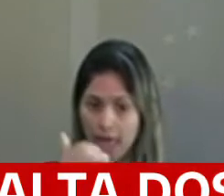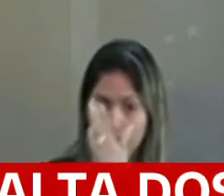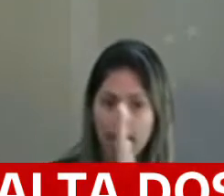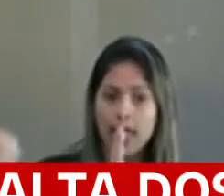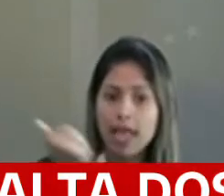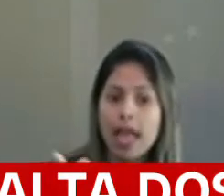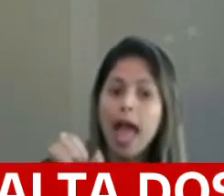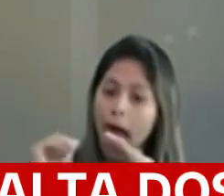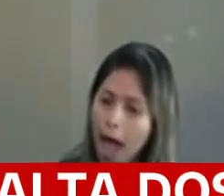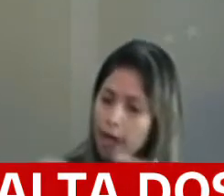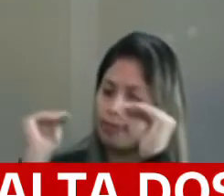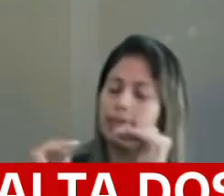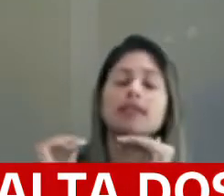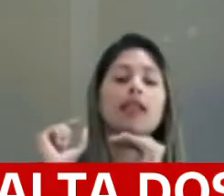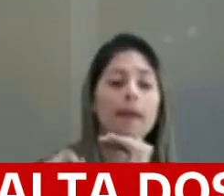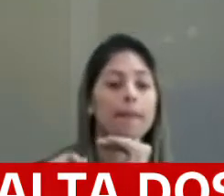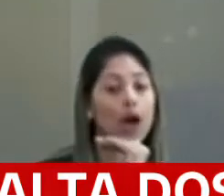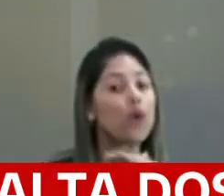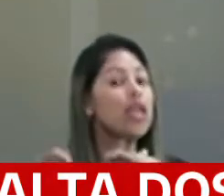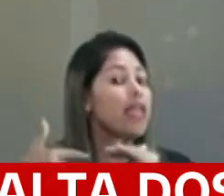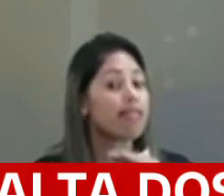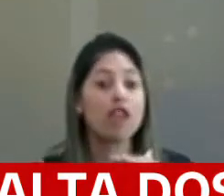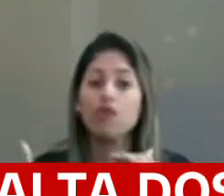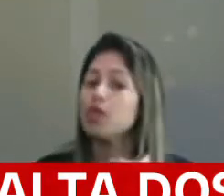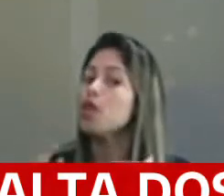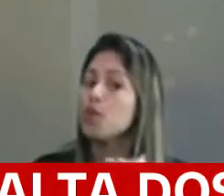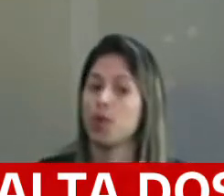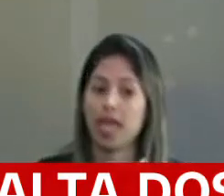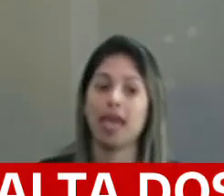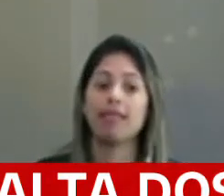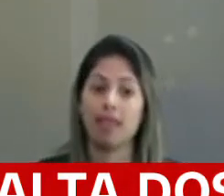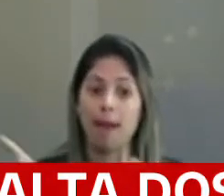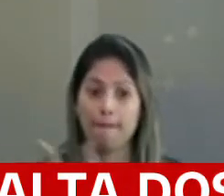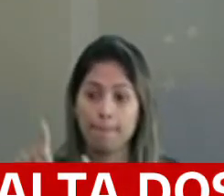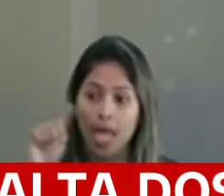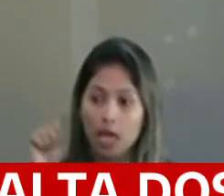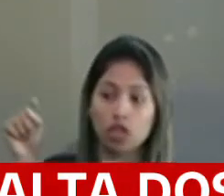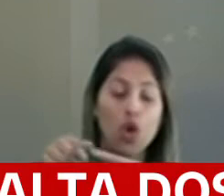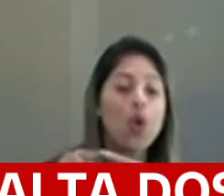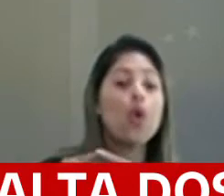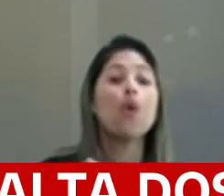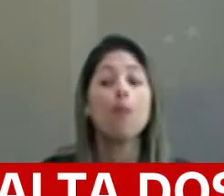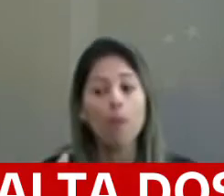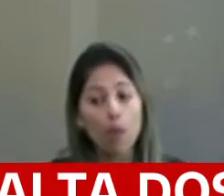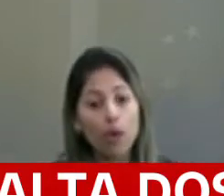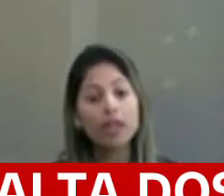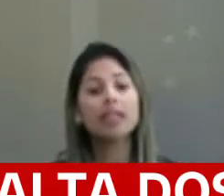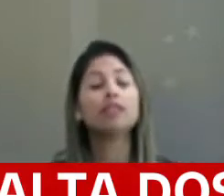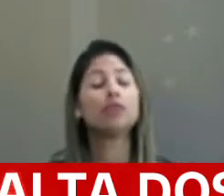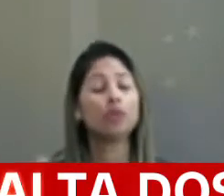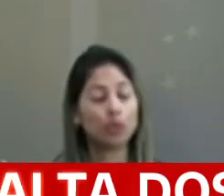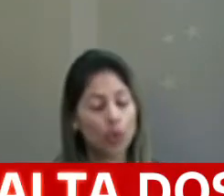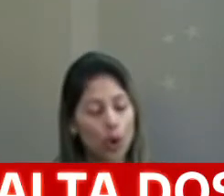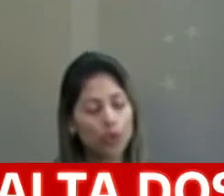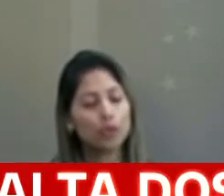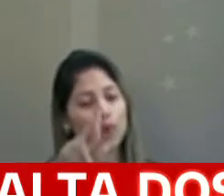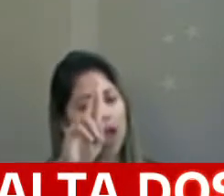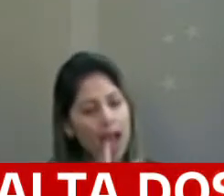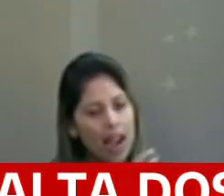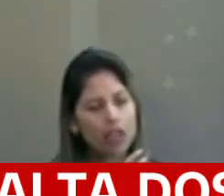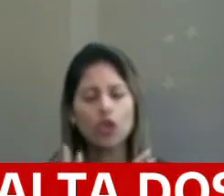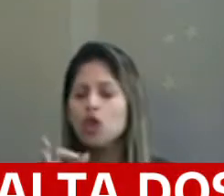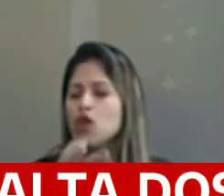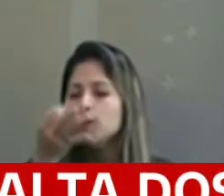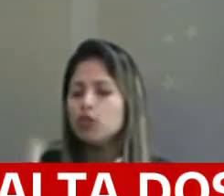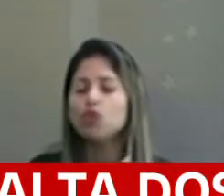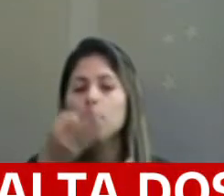alíquotas acima do padrão, não sua elevação até esse limite. Por isso, o nosso relatório sugere